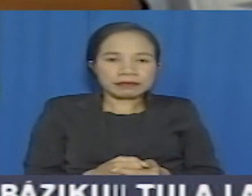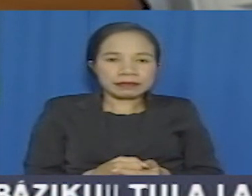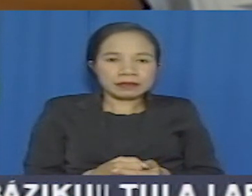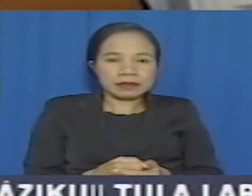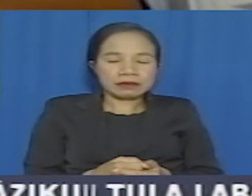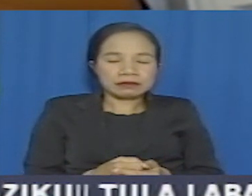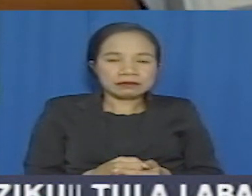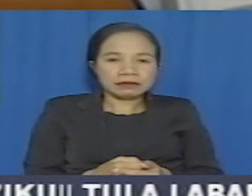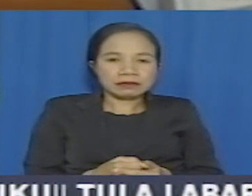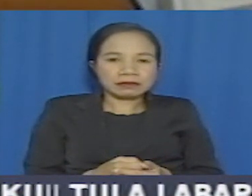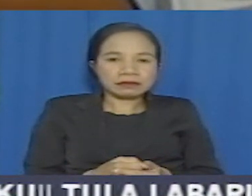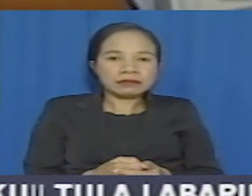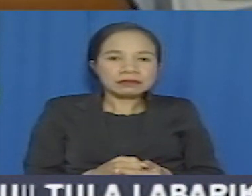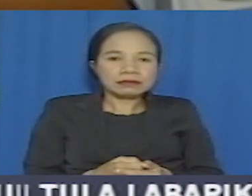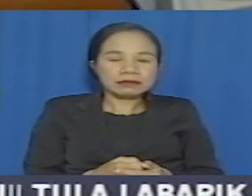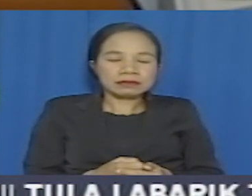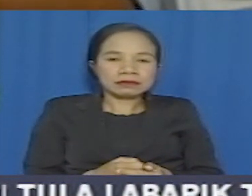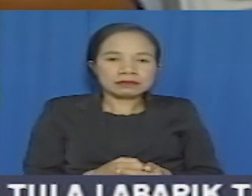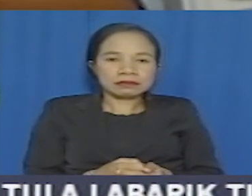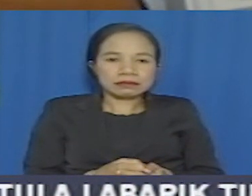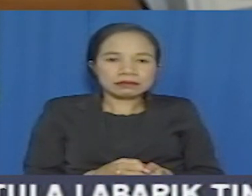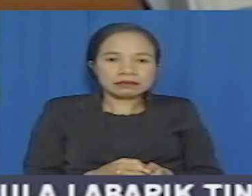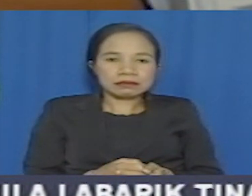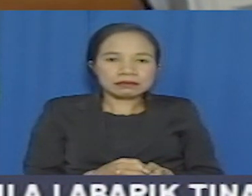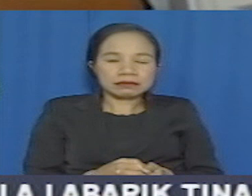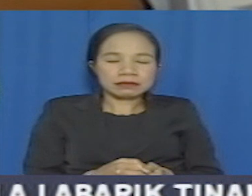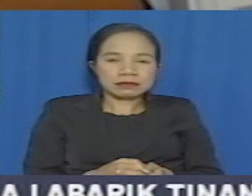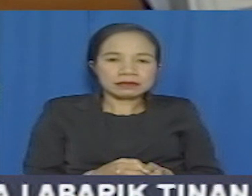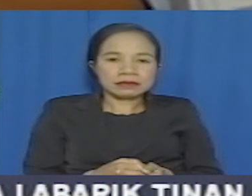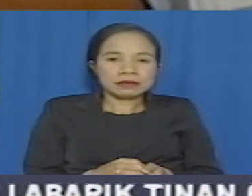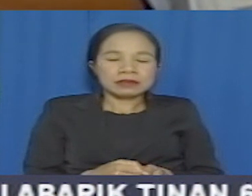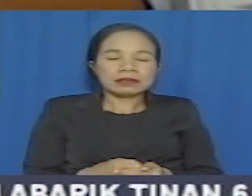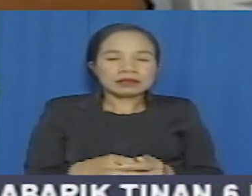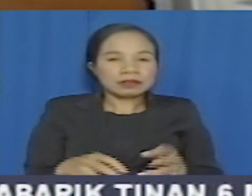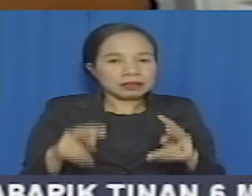virus ne rasik tipu delta o tipu sira selu ida ne ita tengki halo